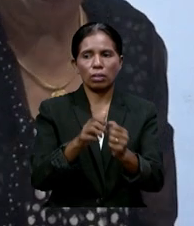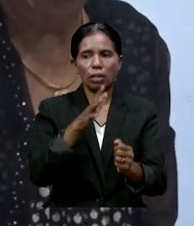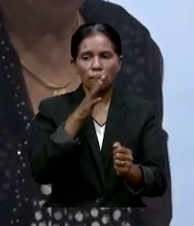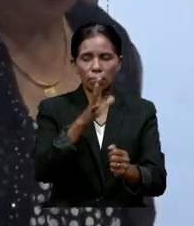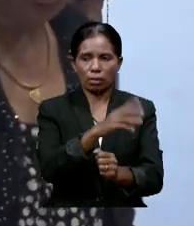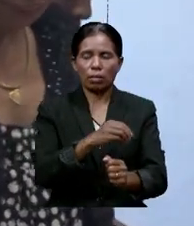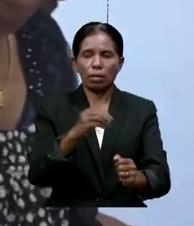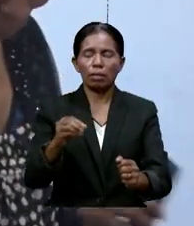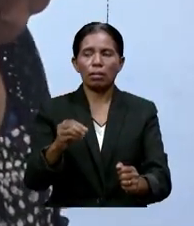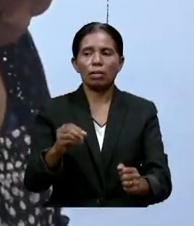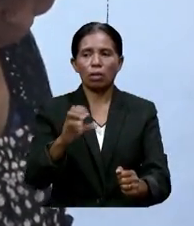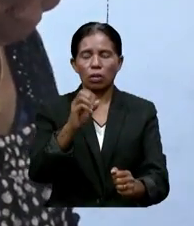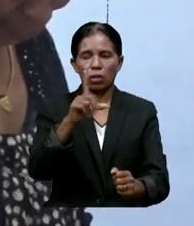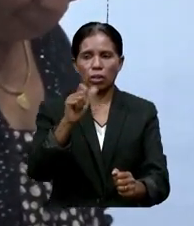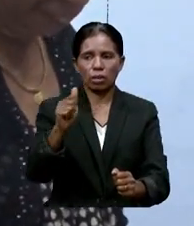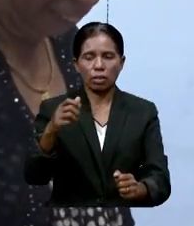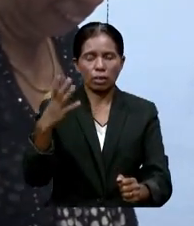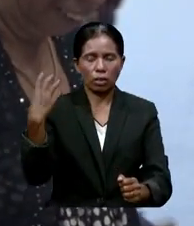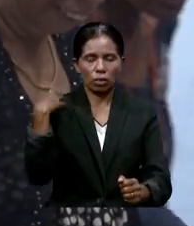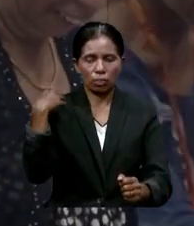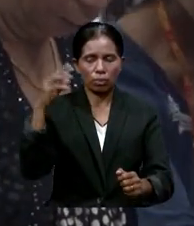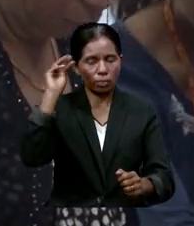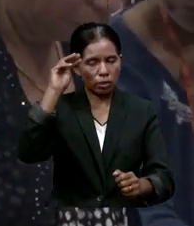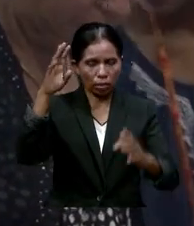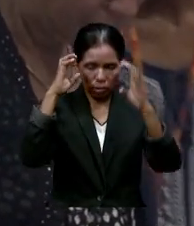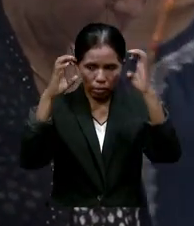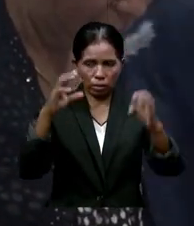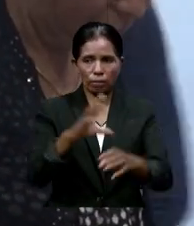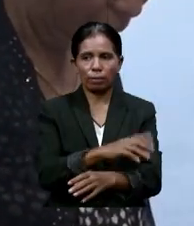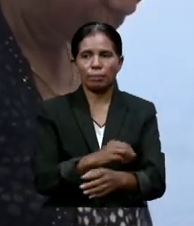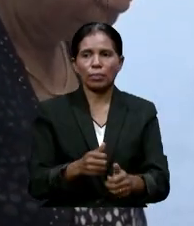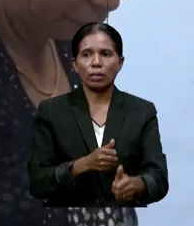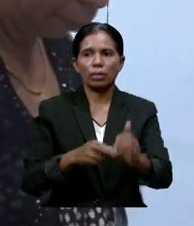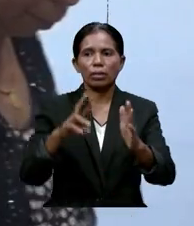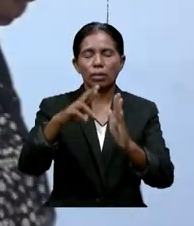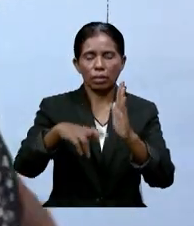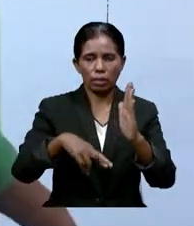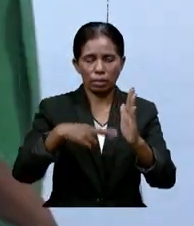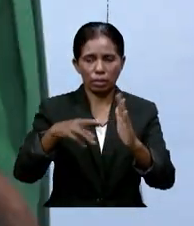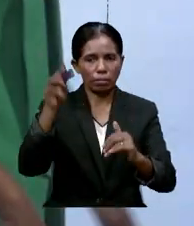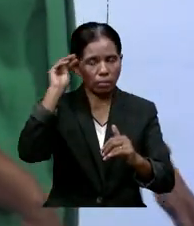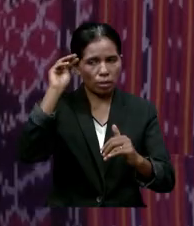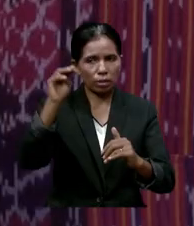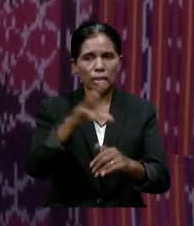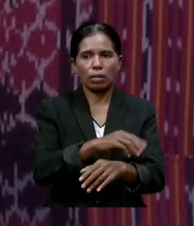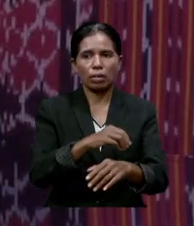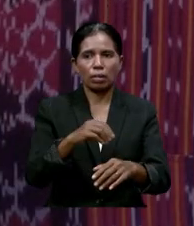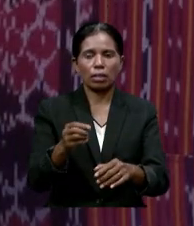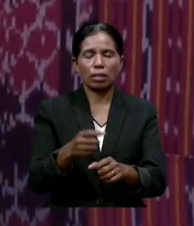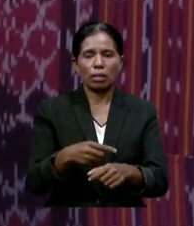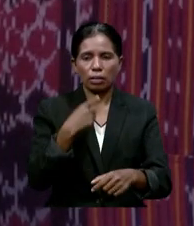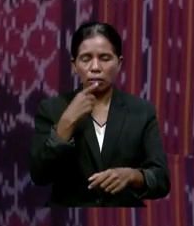de Jesus López, e é edifício Ministério da Educação, Vila Verde, Quintané. A tui regras que era Ministério e obrigação, uma